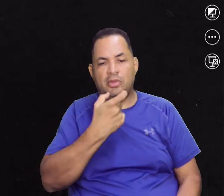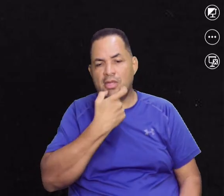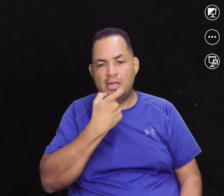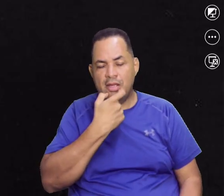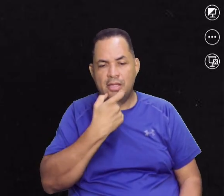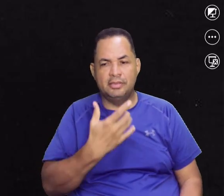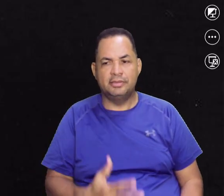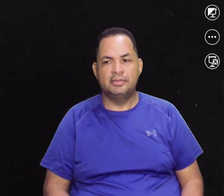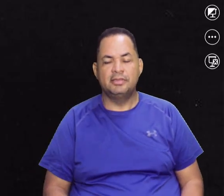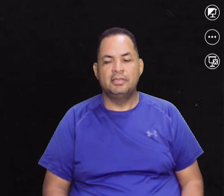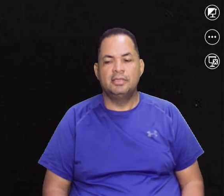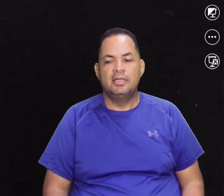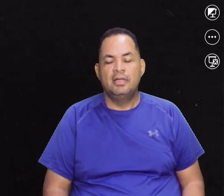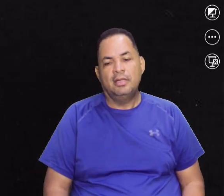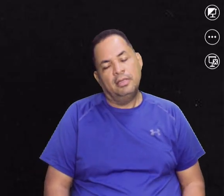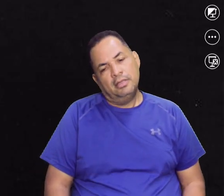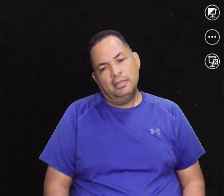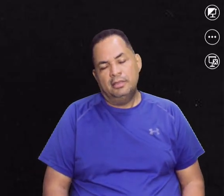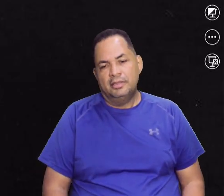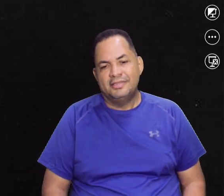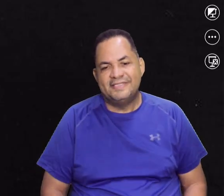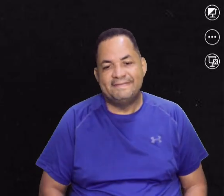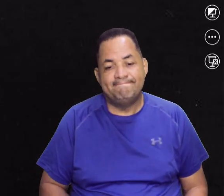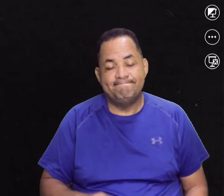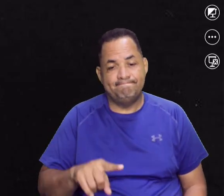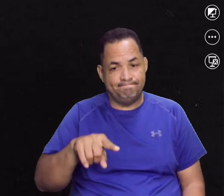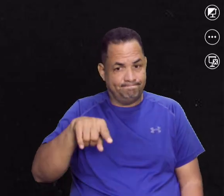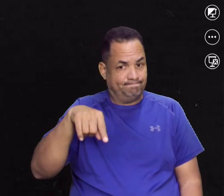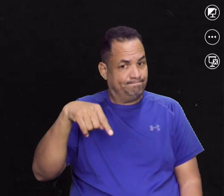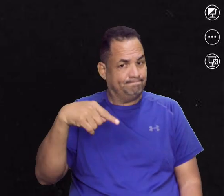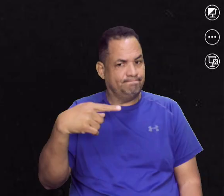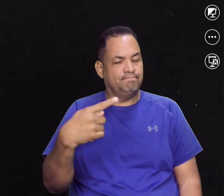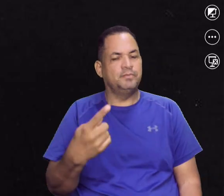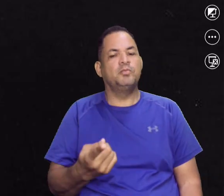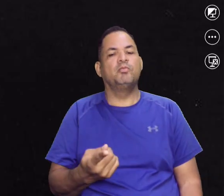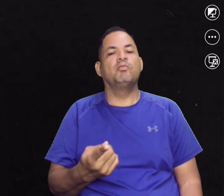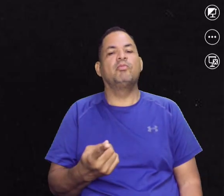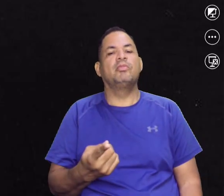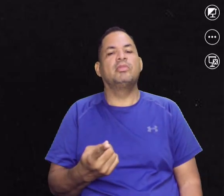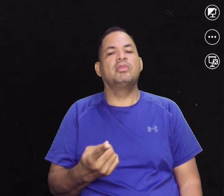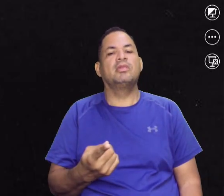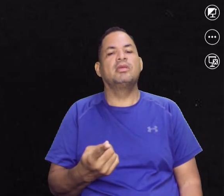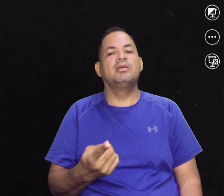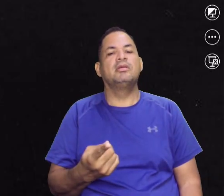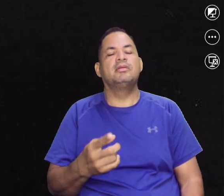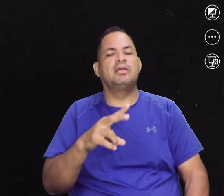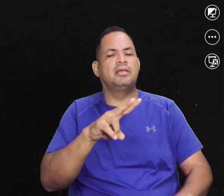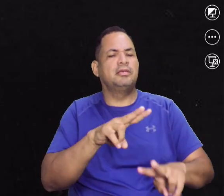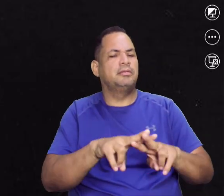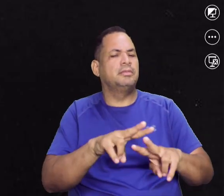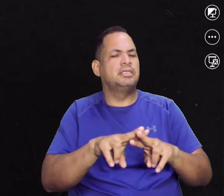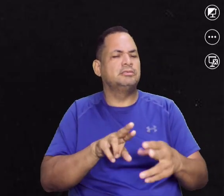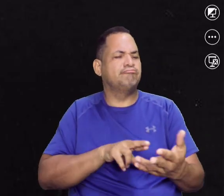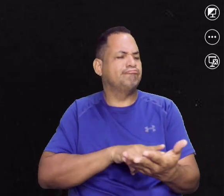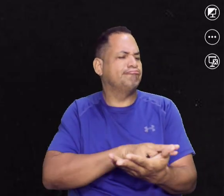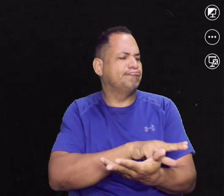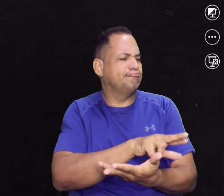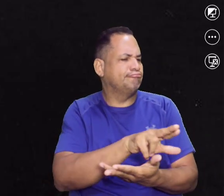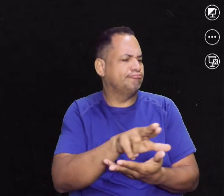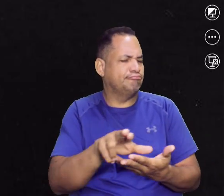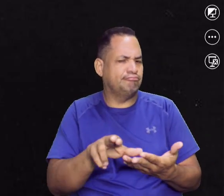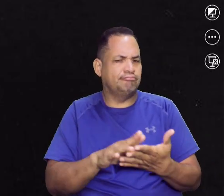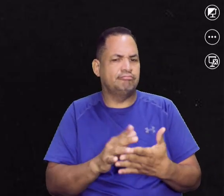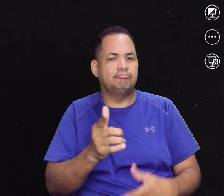inglesas. Bom, depois disso, o Gandhi, ele foi preso várias vezes, e aí,